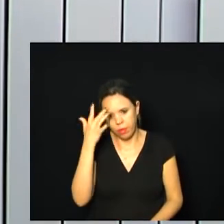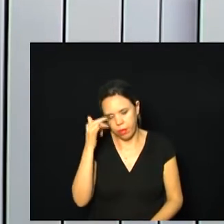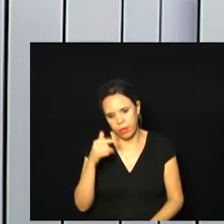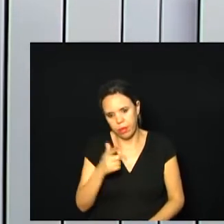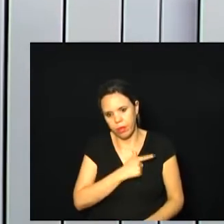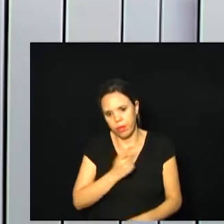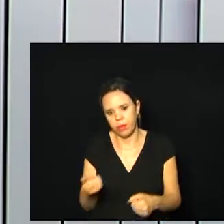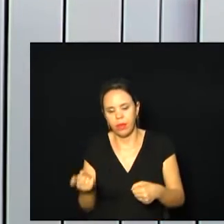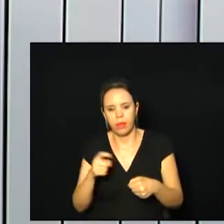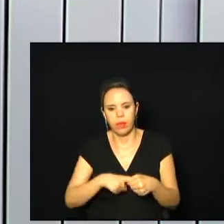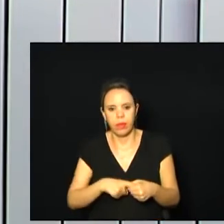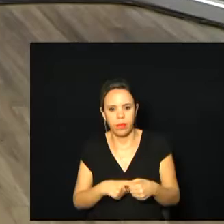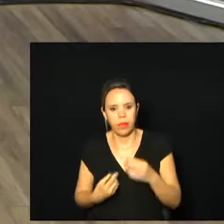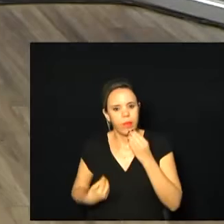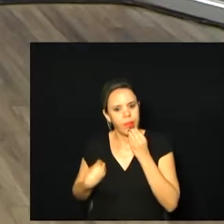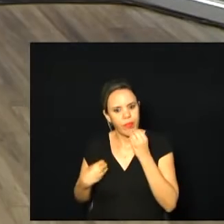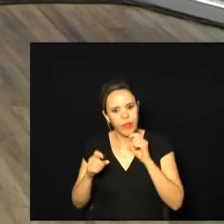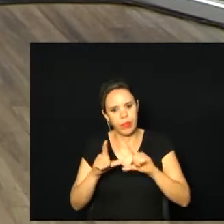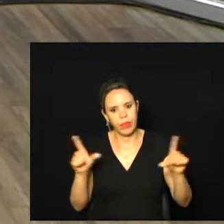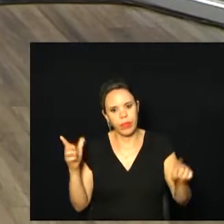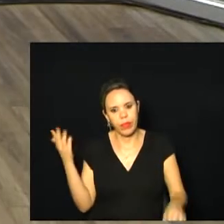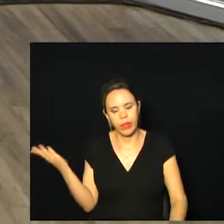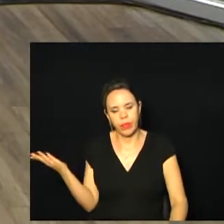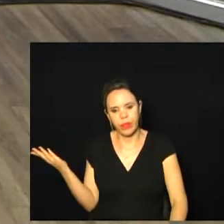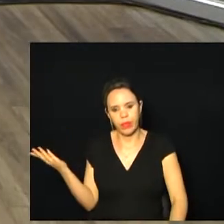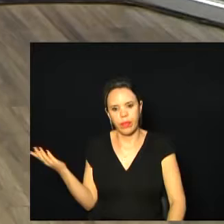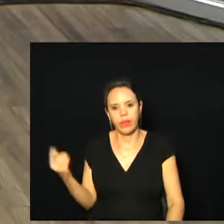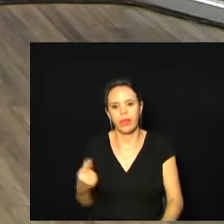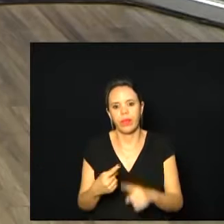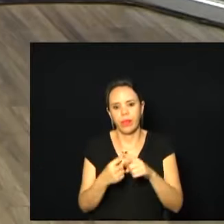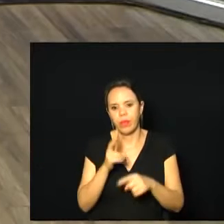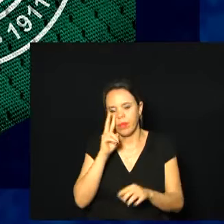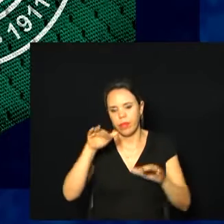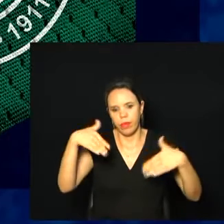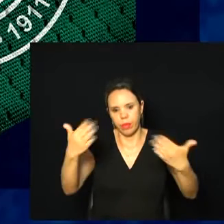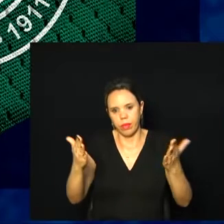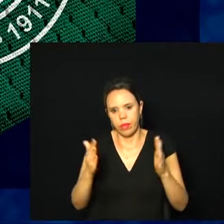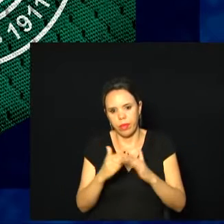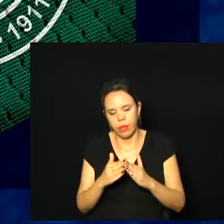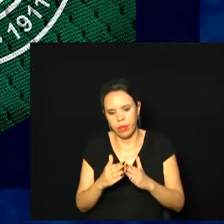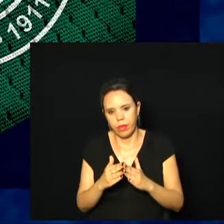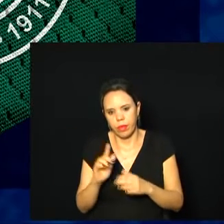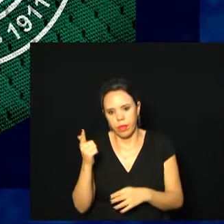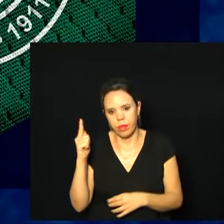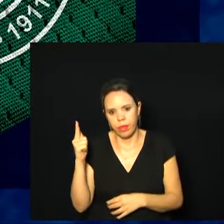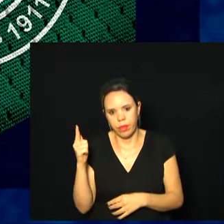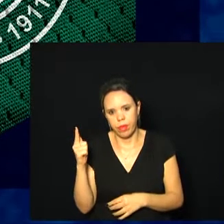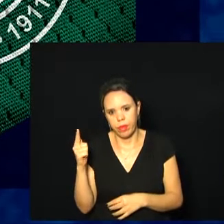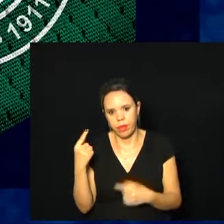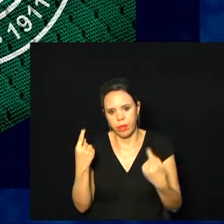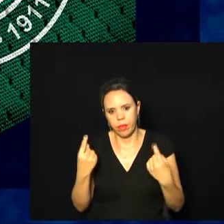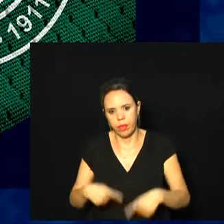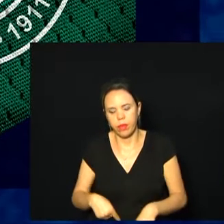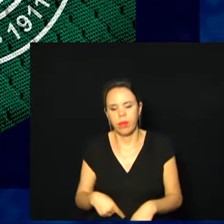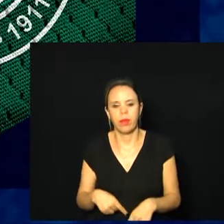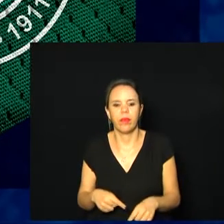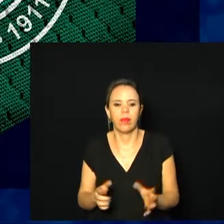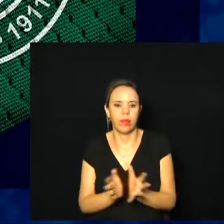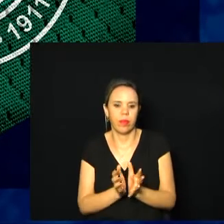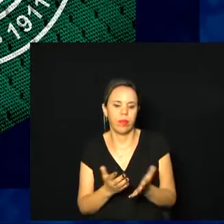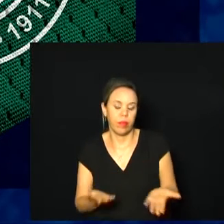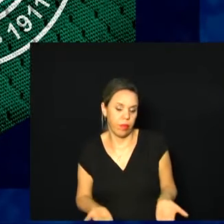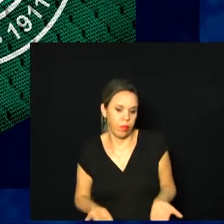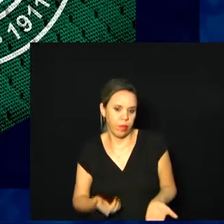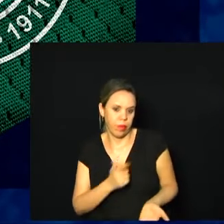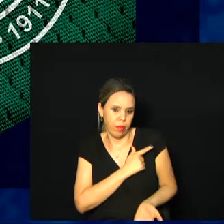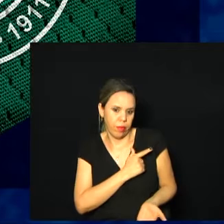Guarani volta a campo, já está aqui na minha tela. É uma partida fora de casa, em Goiânia, contra o Vila Nova. Então,